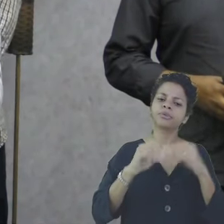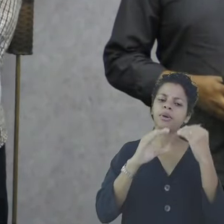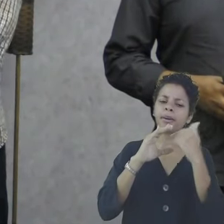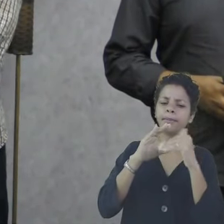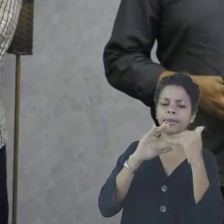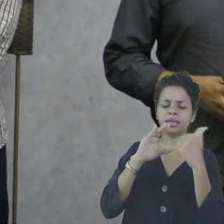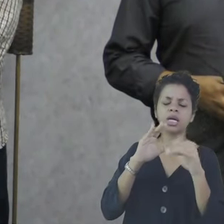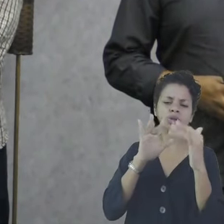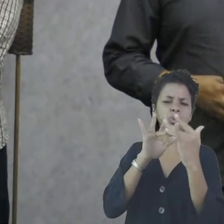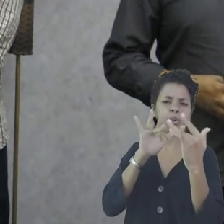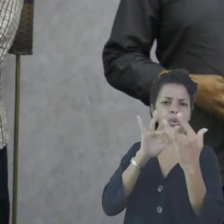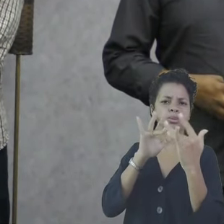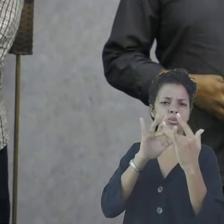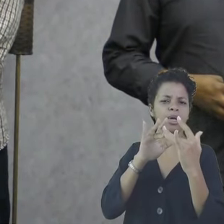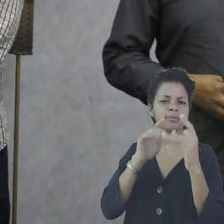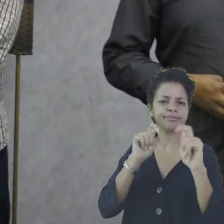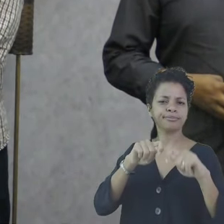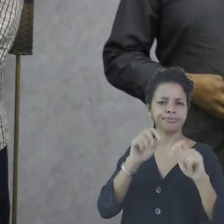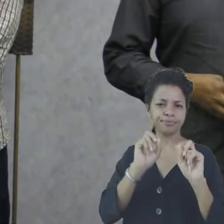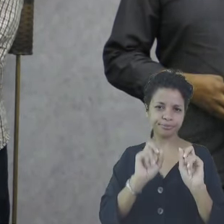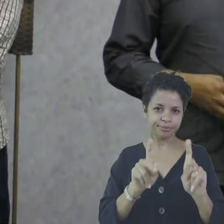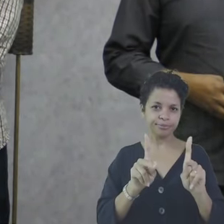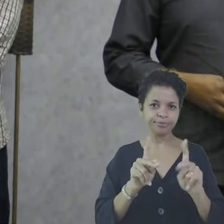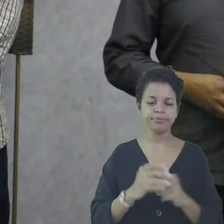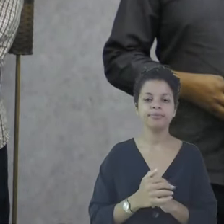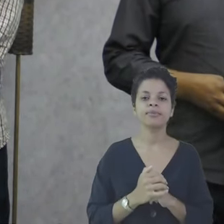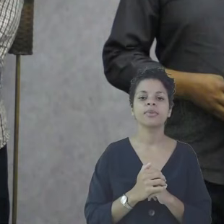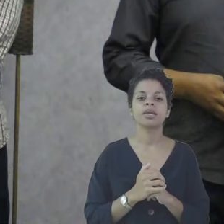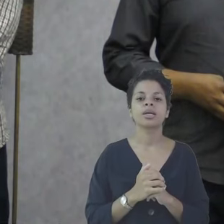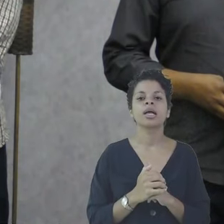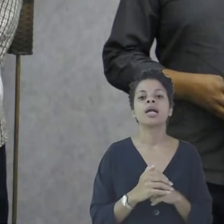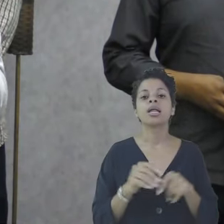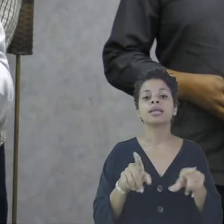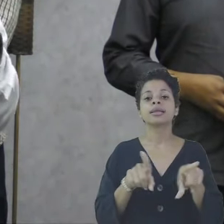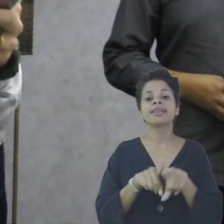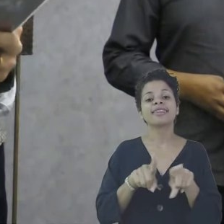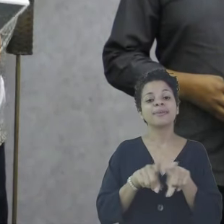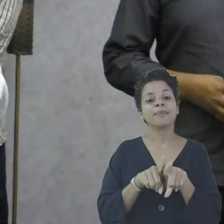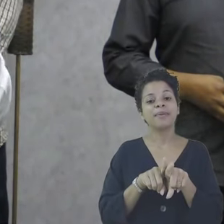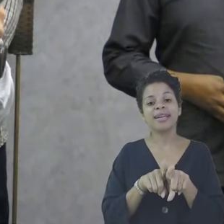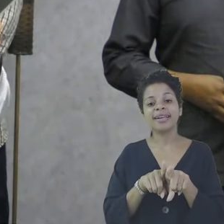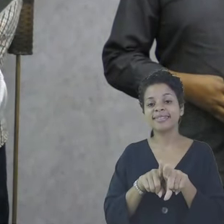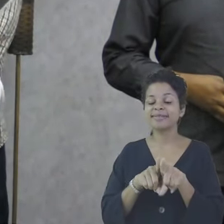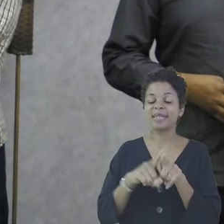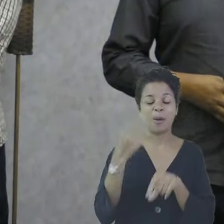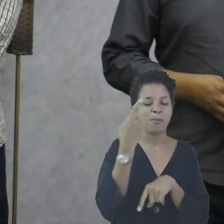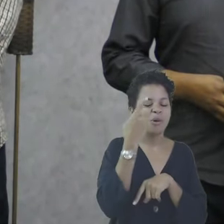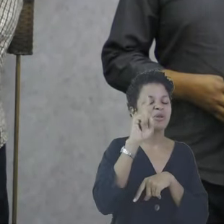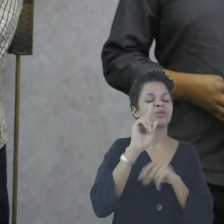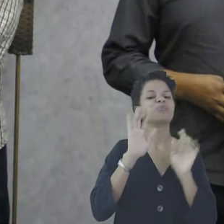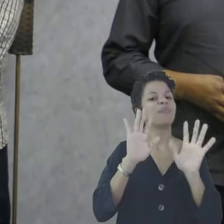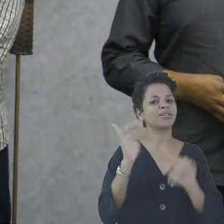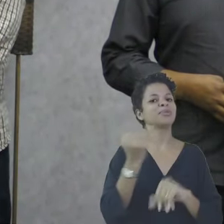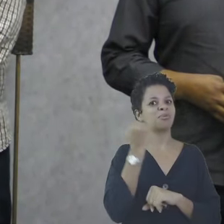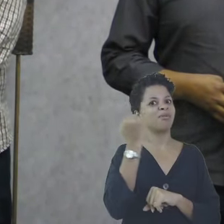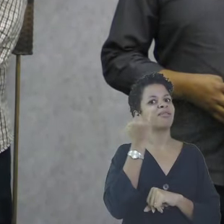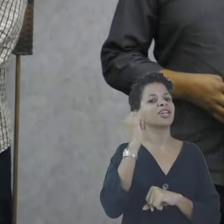para a Larissa, que eles também farão contato com vocês, tá bom? E eu não podia deixar por último, mas não menos